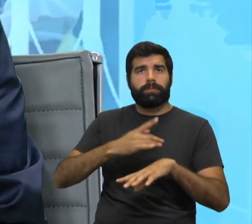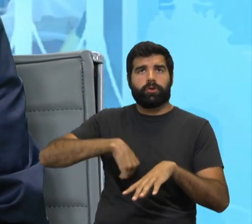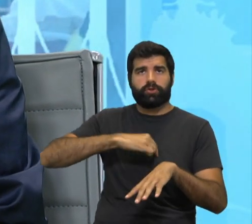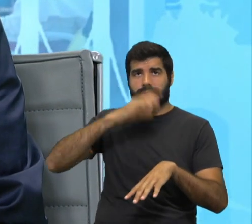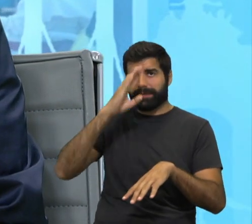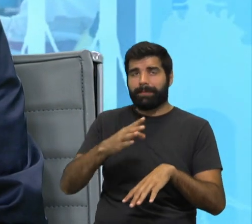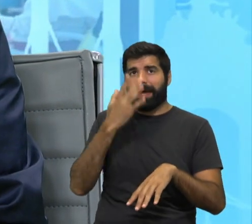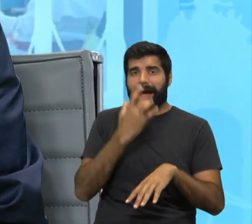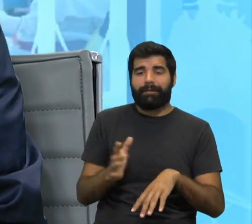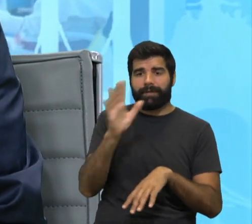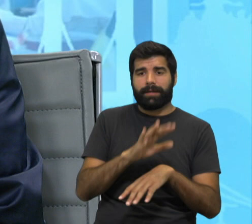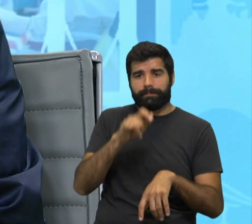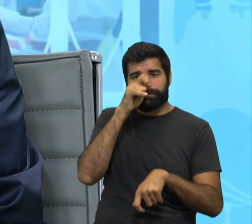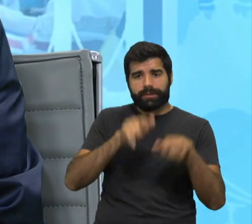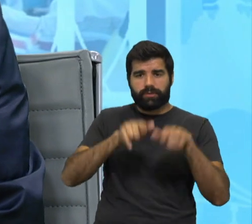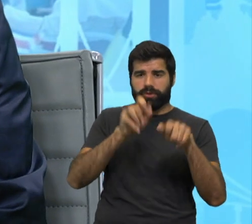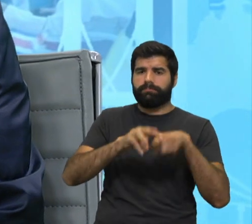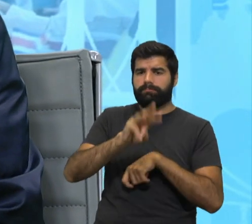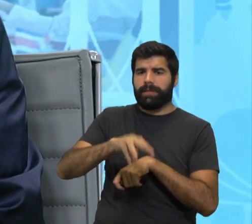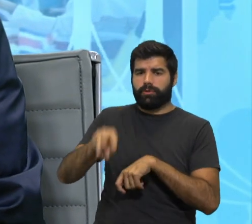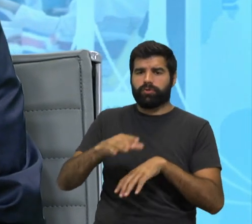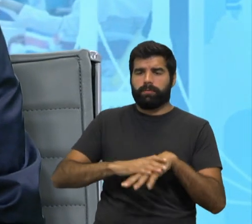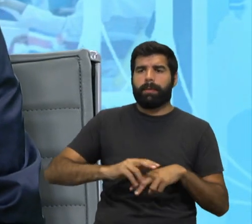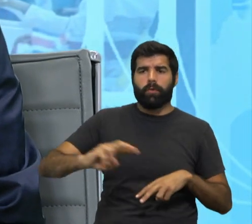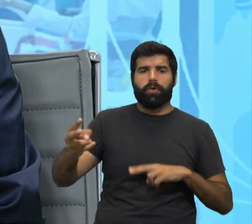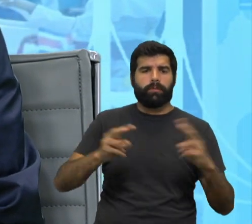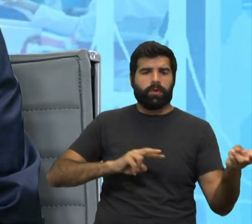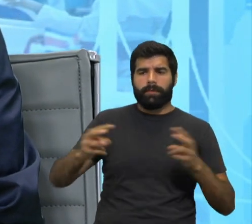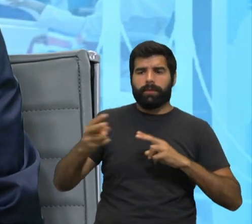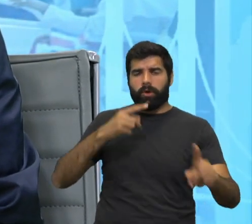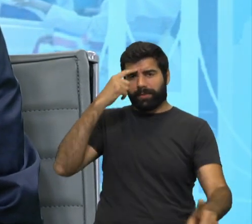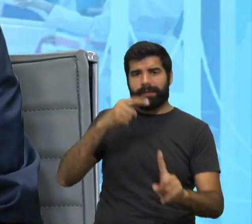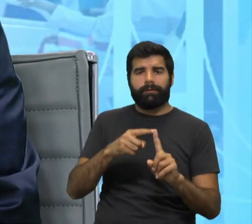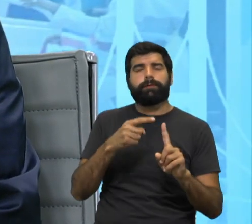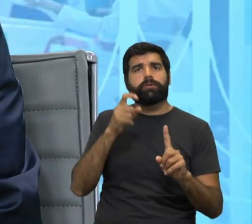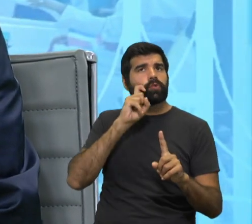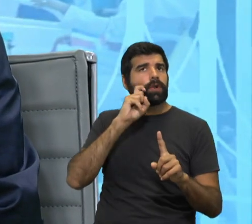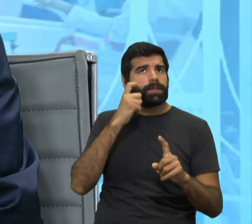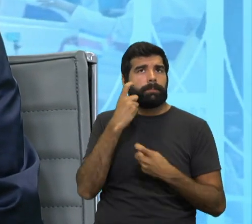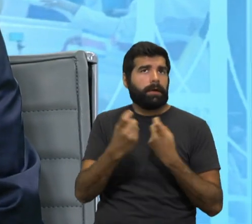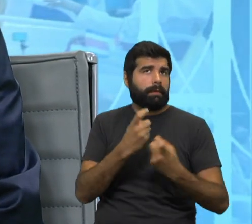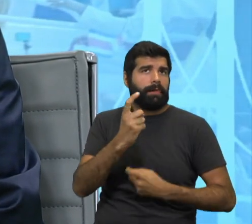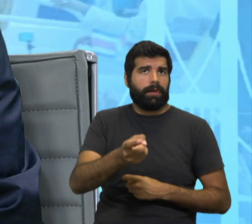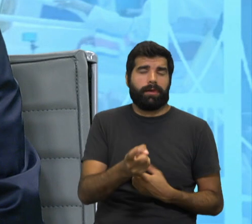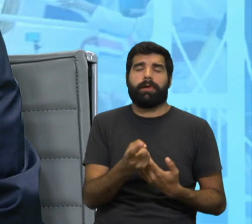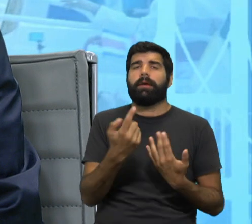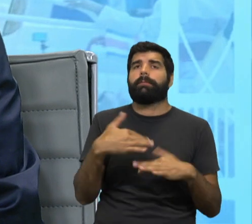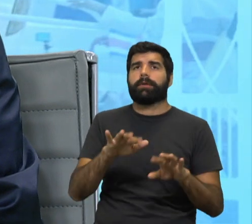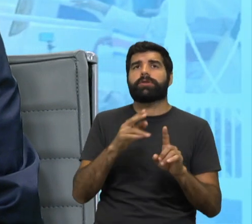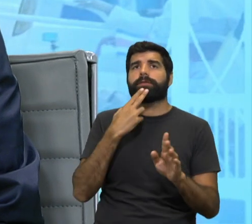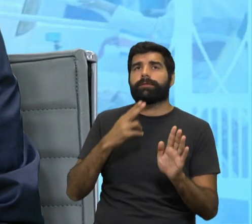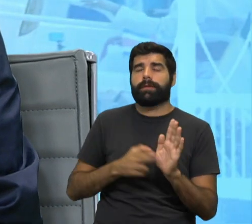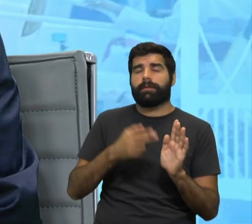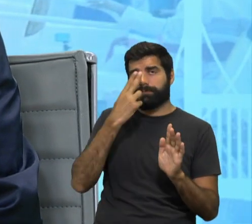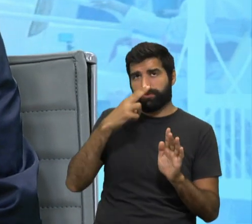milhões de pessoas que vão fugindo de um local para o outro à procura de segurança para si e para as suas famílias. Mas Moçambique é, sem dúvida, de facto, um dos